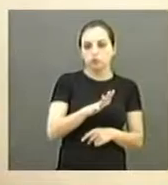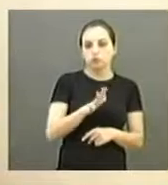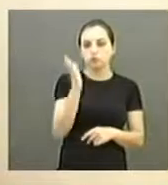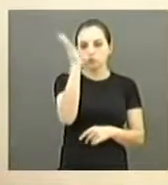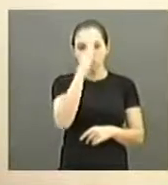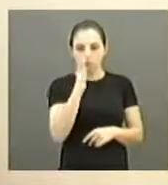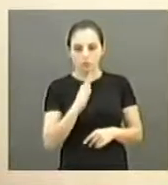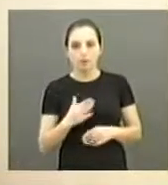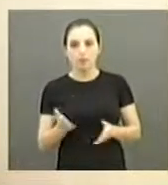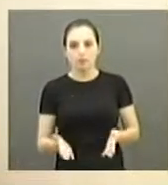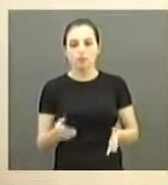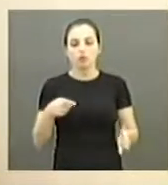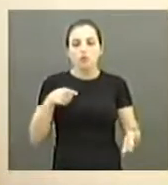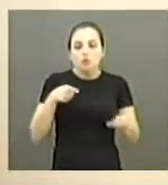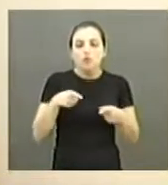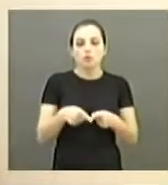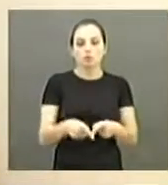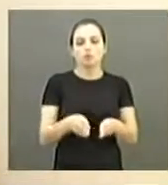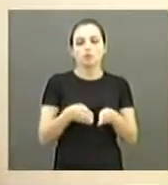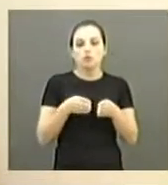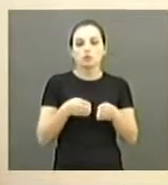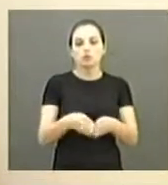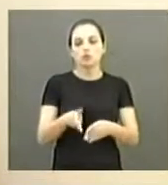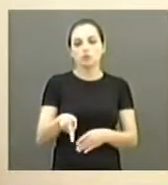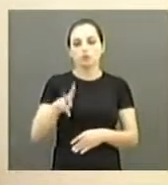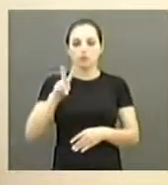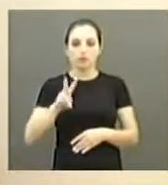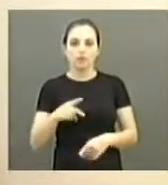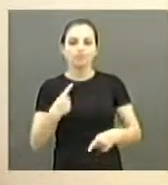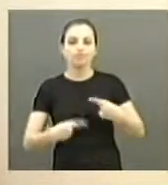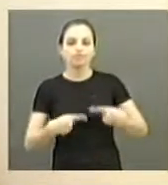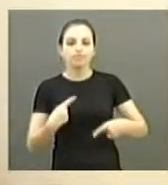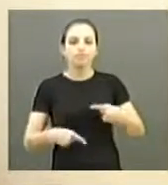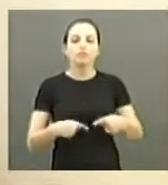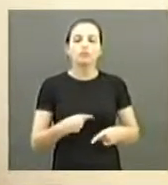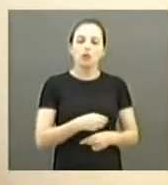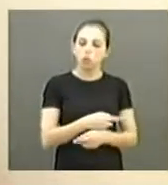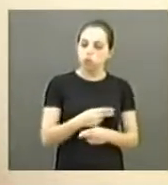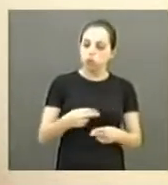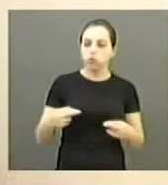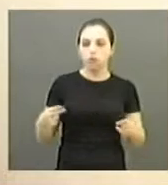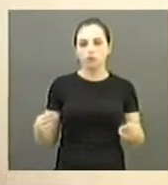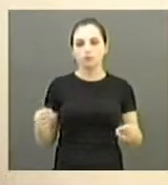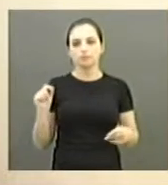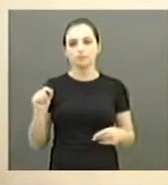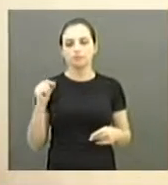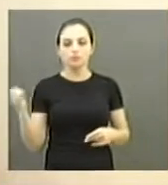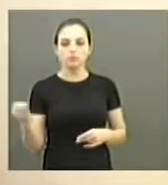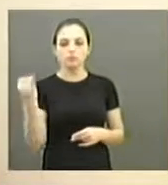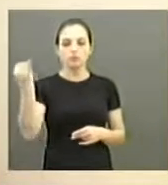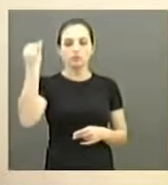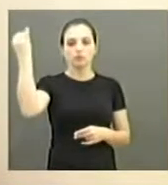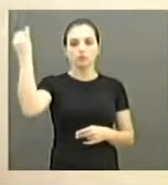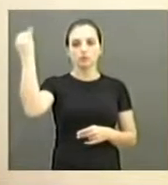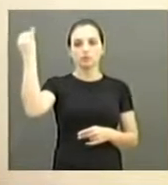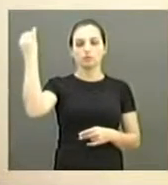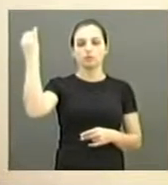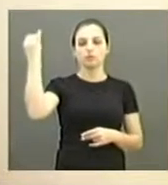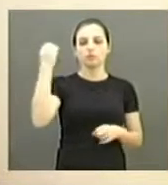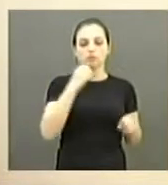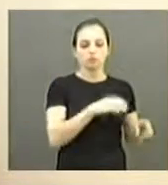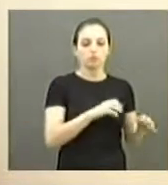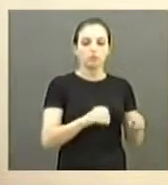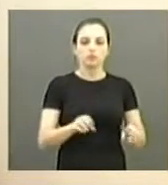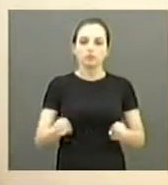Esse é o objetivo do Partido Verde, fazer esse debate, entre outros, e a importância da